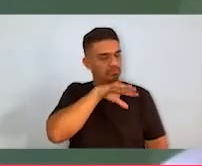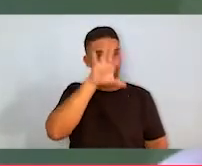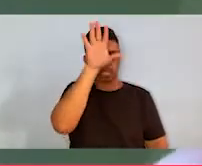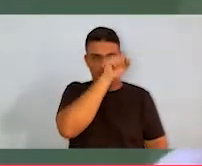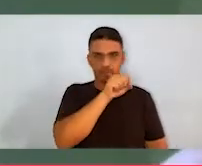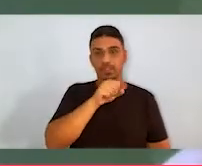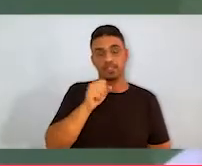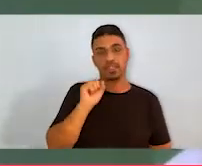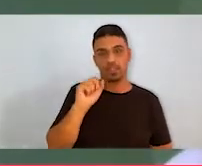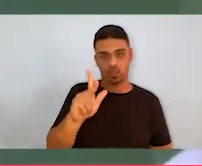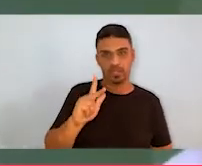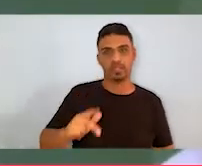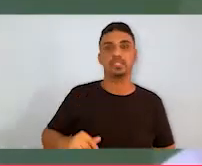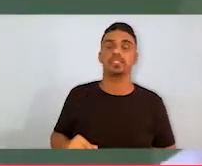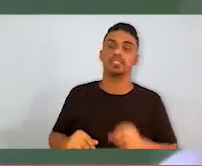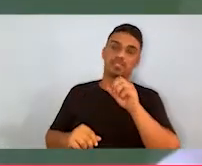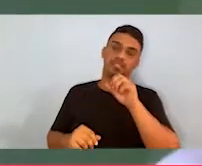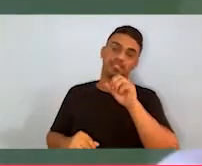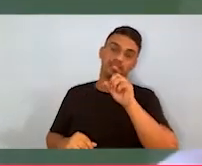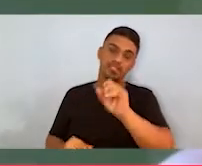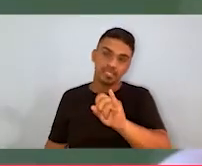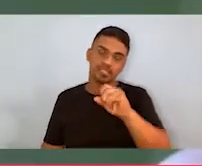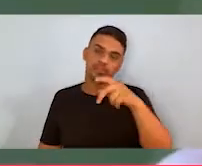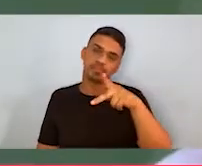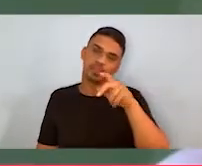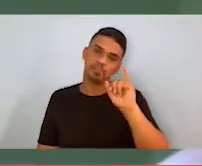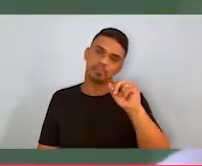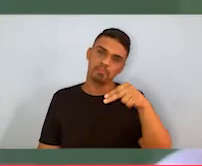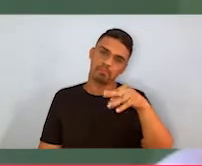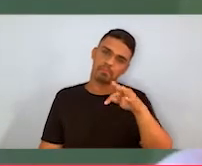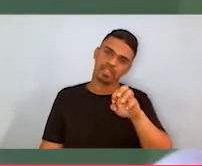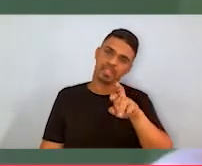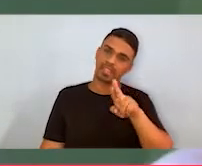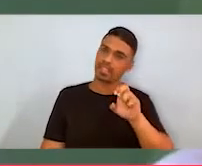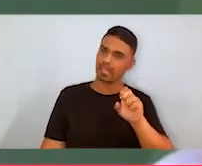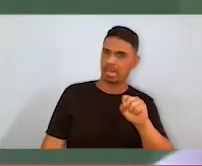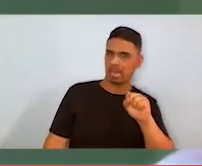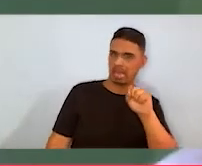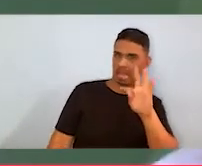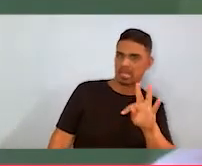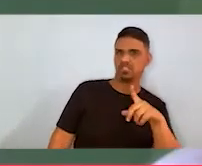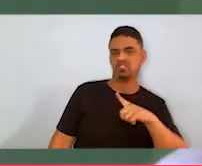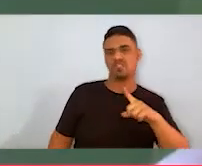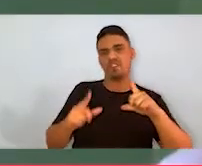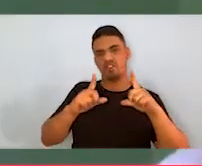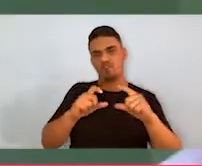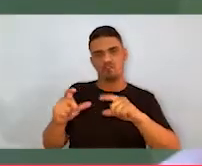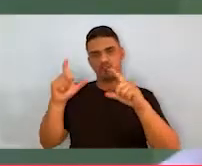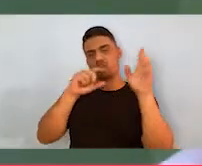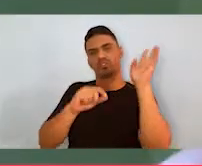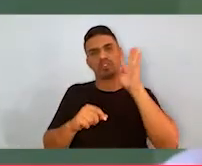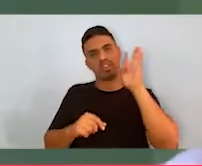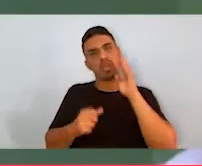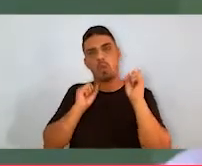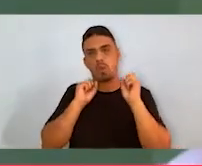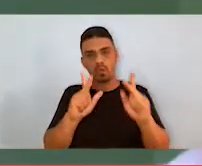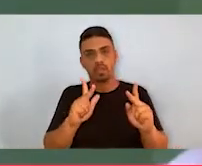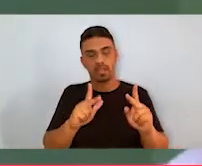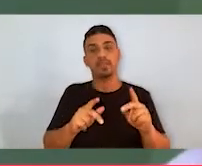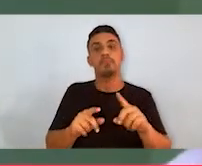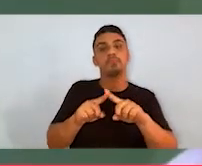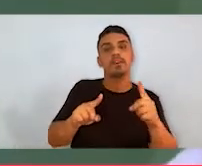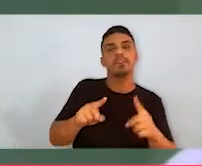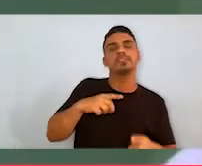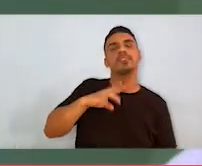no jogo. Se no Pinterest você achar uns screenshots legais, uma resolução legal, bacana, mas tem outros sites, inclusive